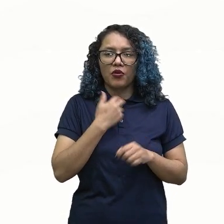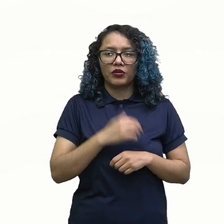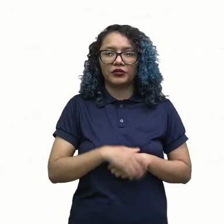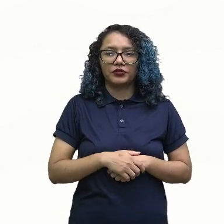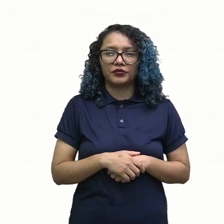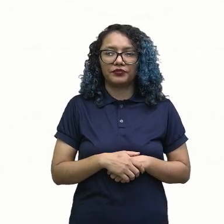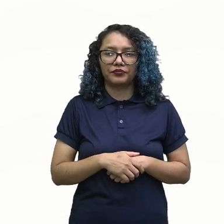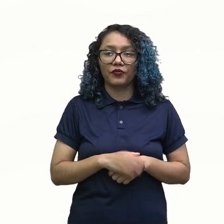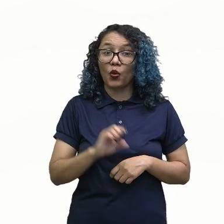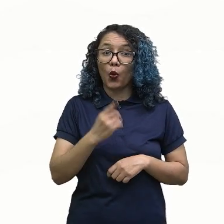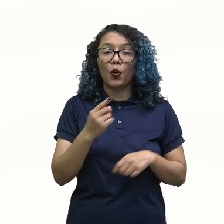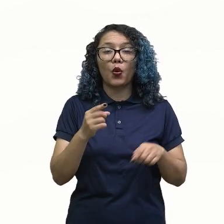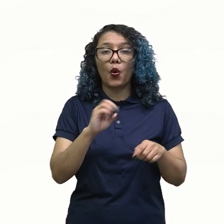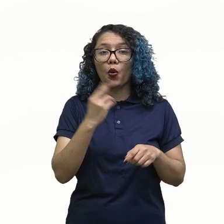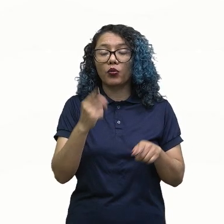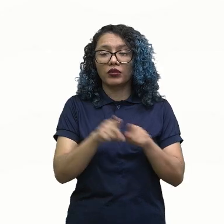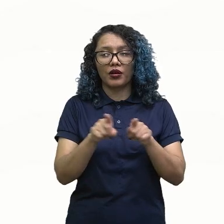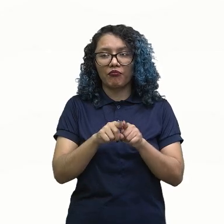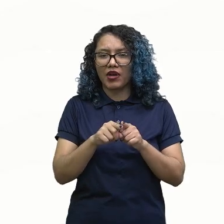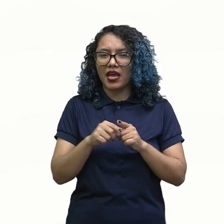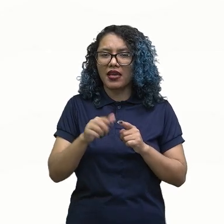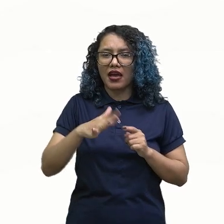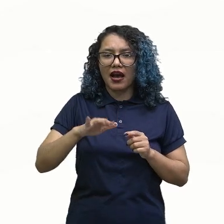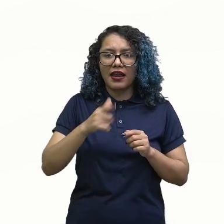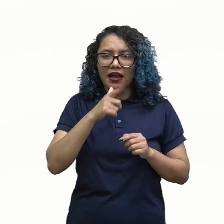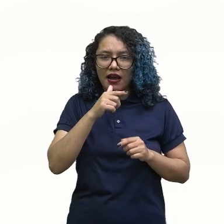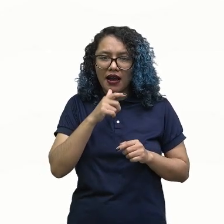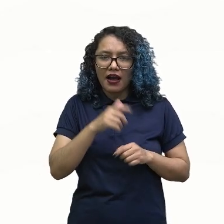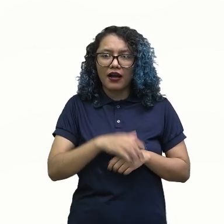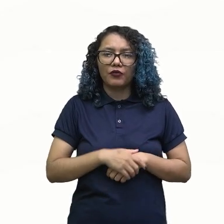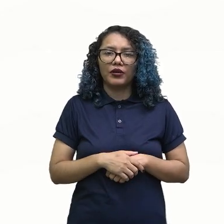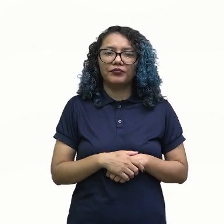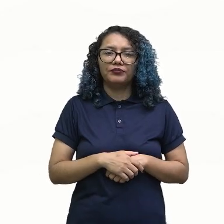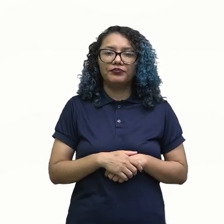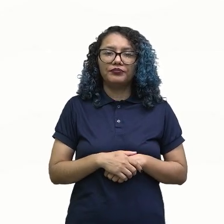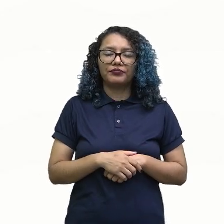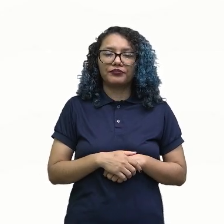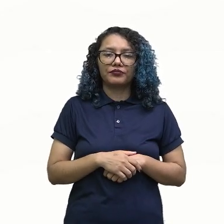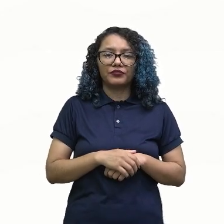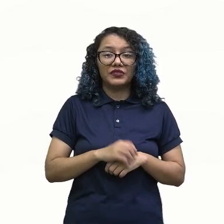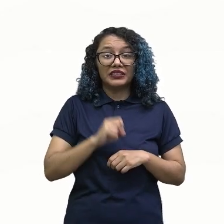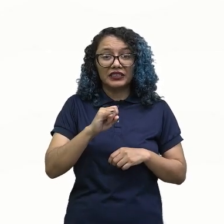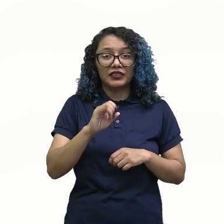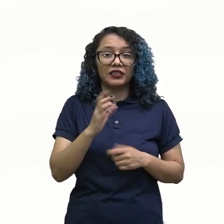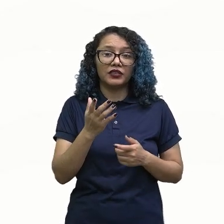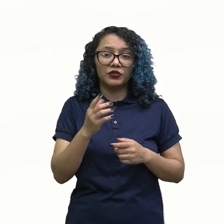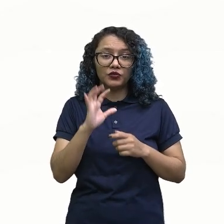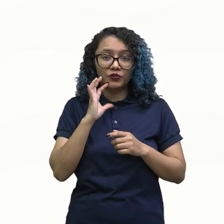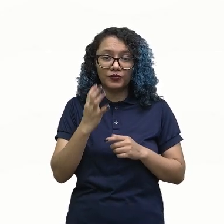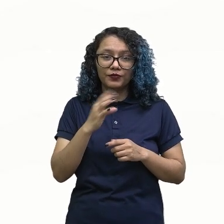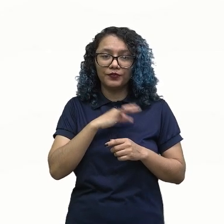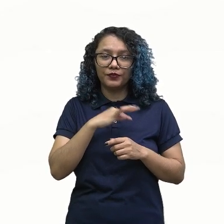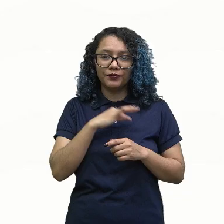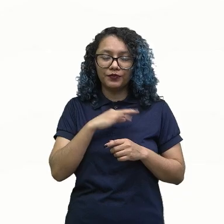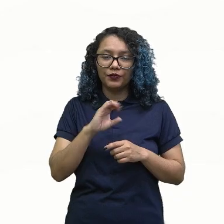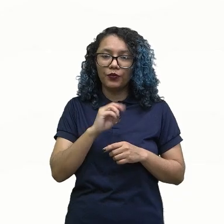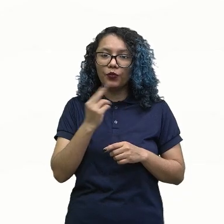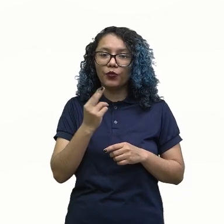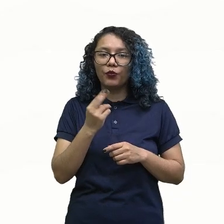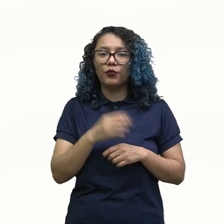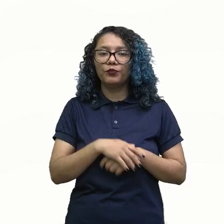para isso soluções técnicas ou economicamente inviáveis em face da melhor